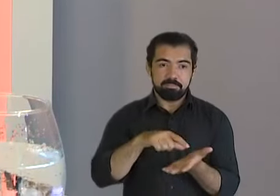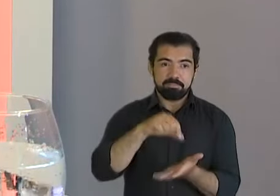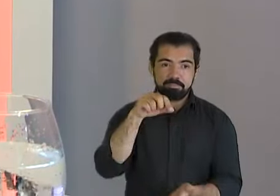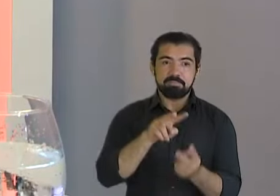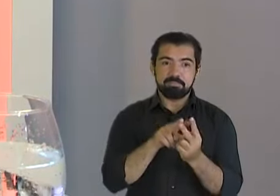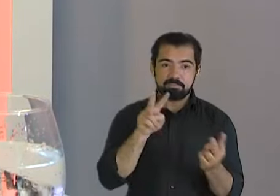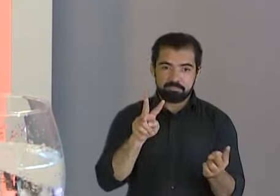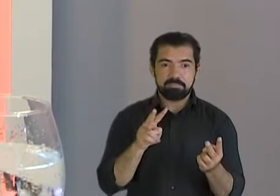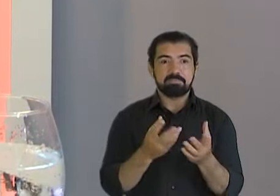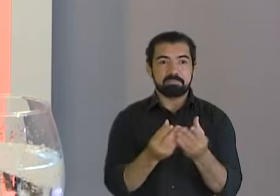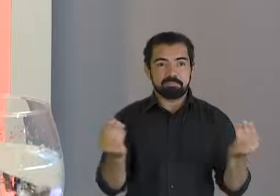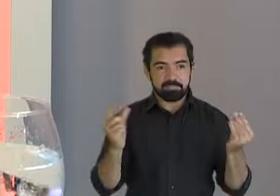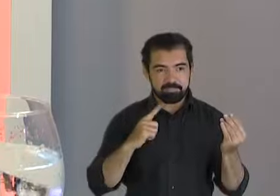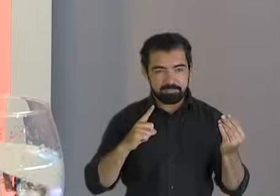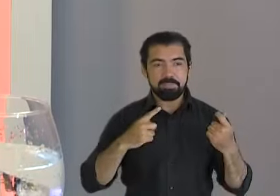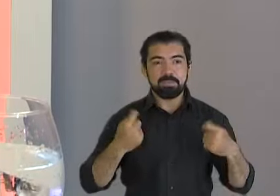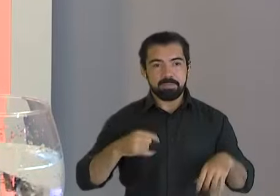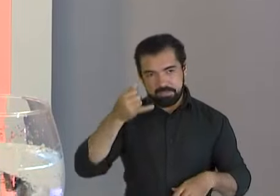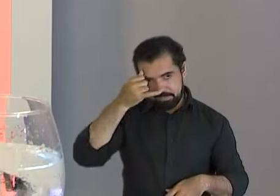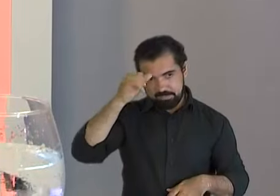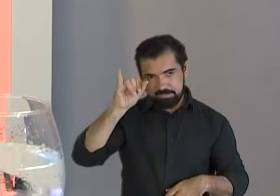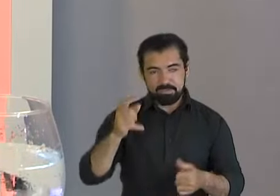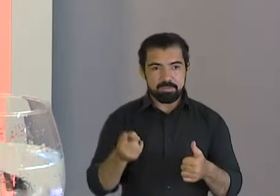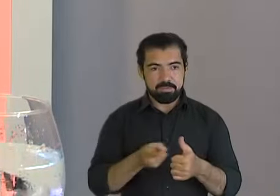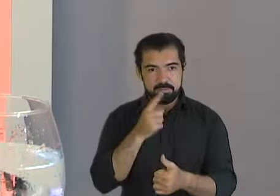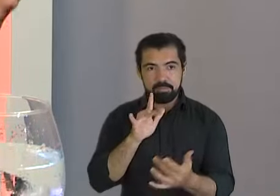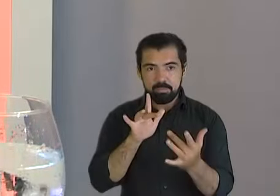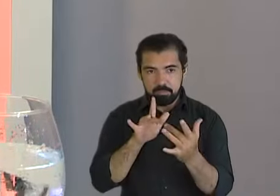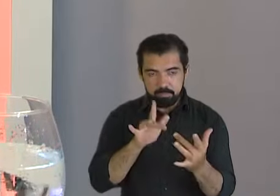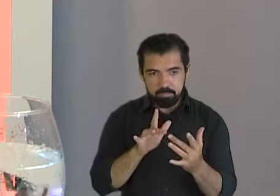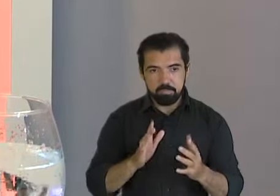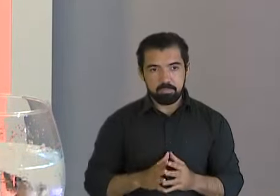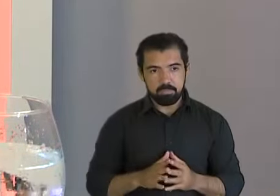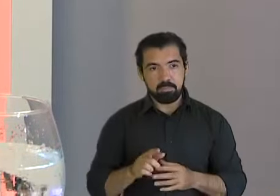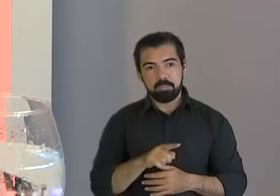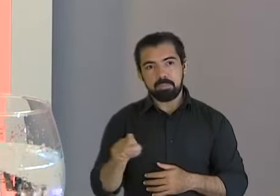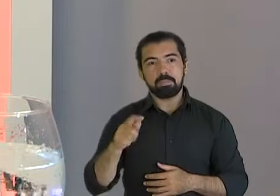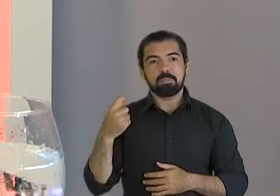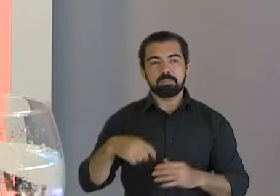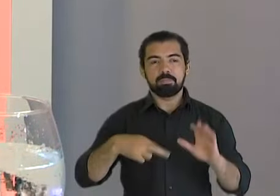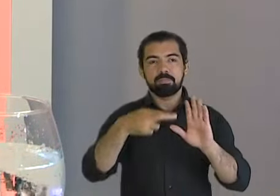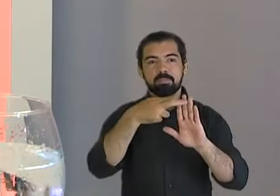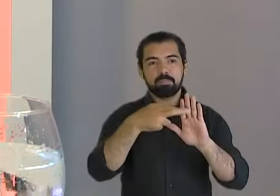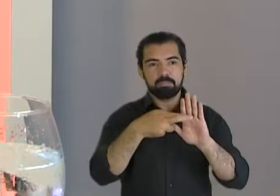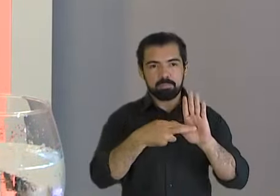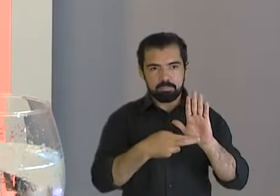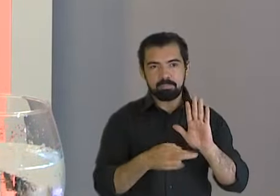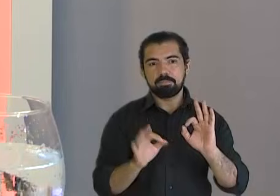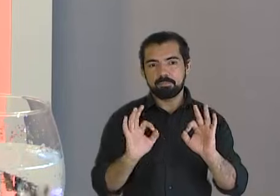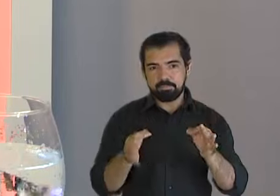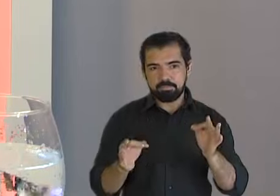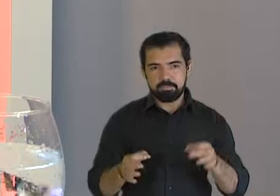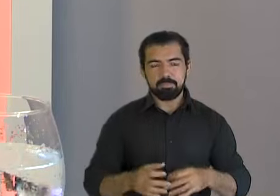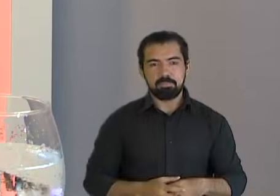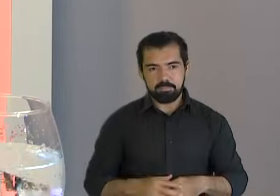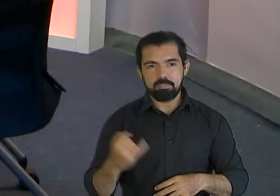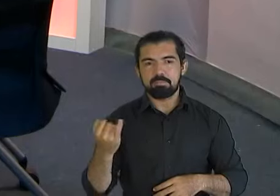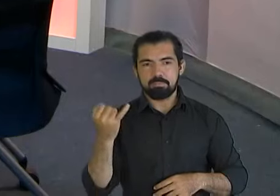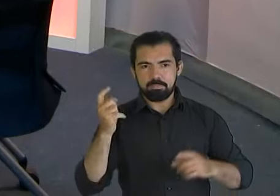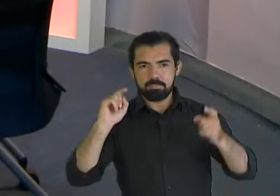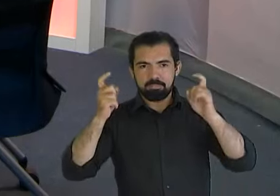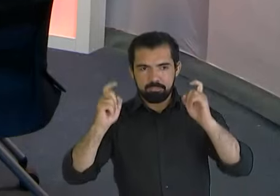que evitar o primeiro contato e eles precisam ser regulamentados, pelo acho menos. Que a importância de discutir